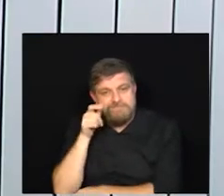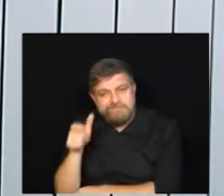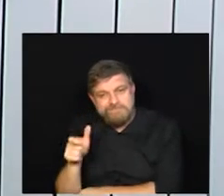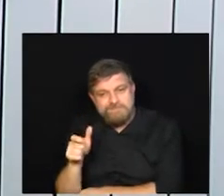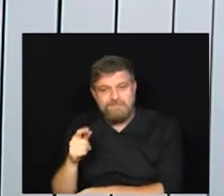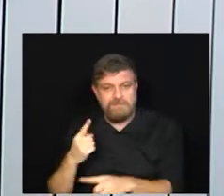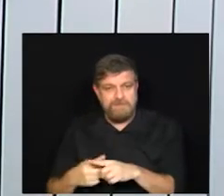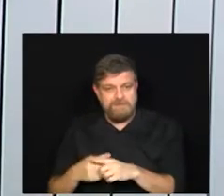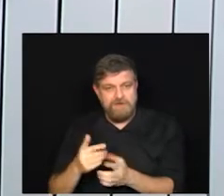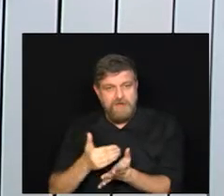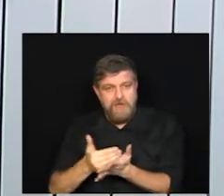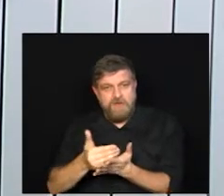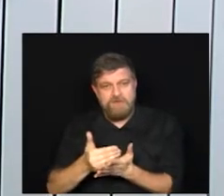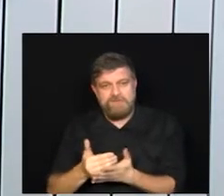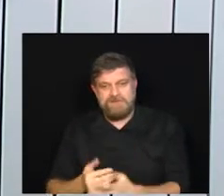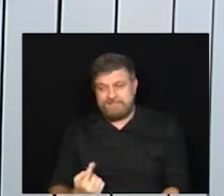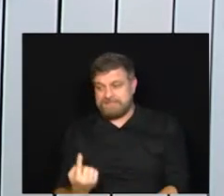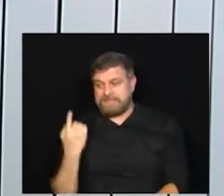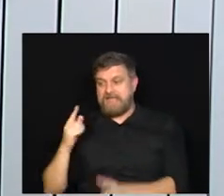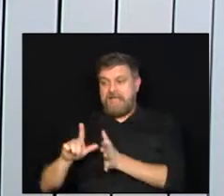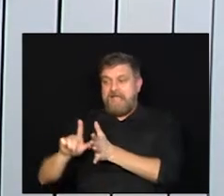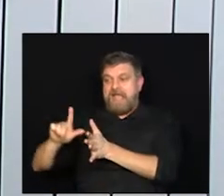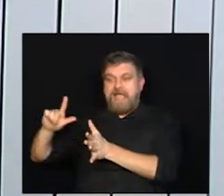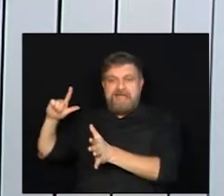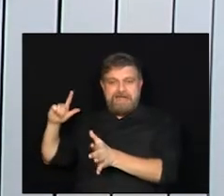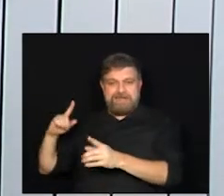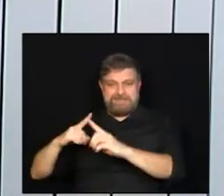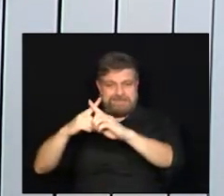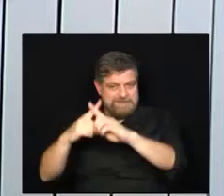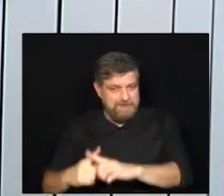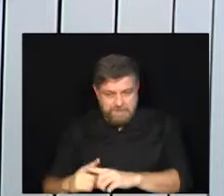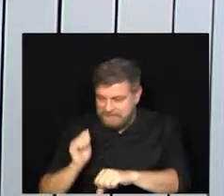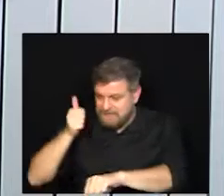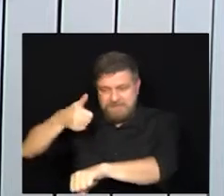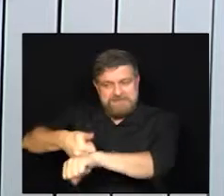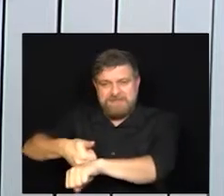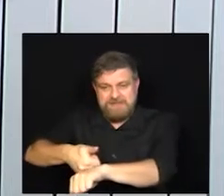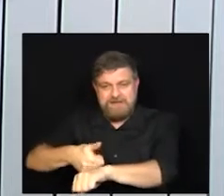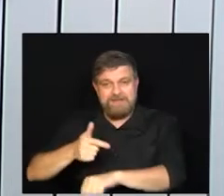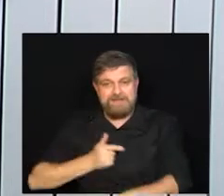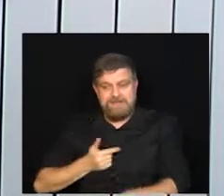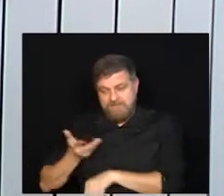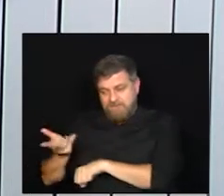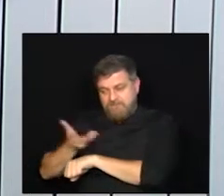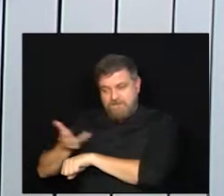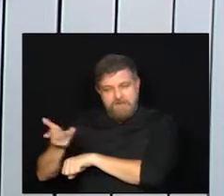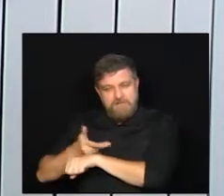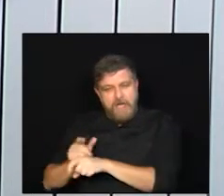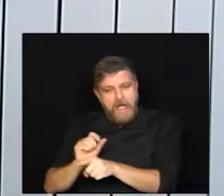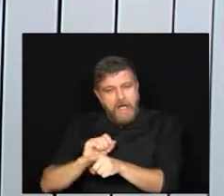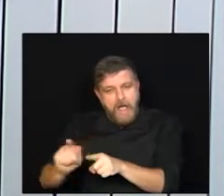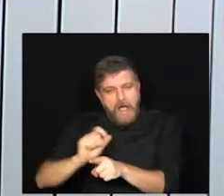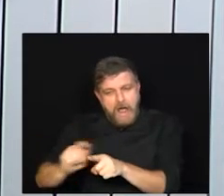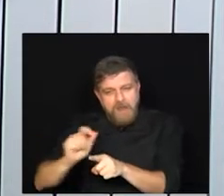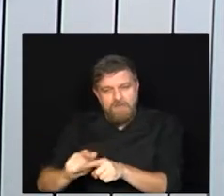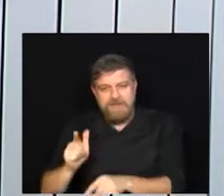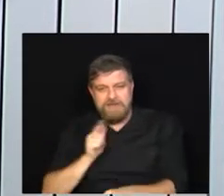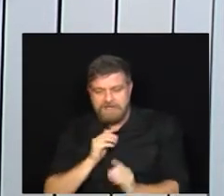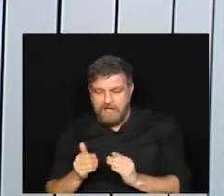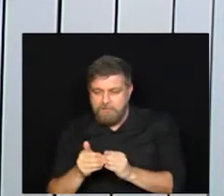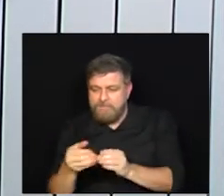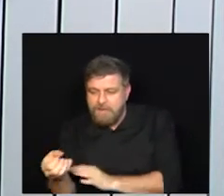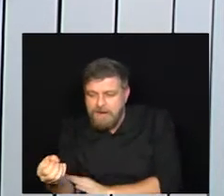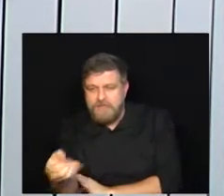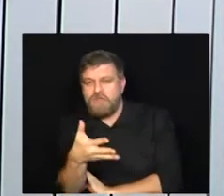né? Porque já começa a corrida, então, antes da competição chegar. Quem for mais rápido, quem alugar, pega um mais